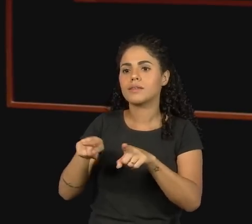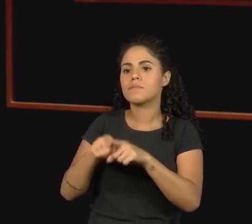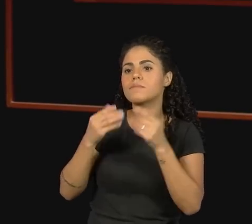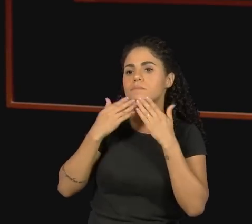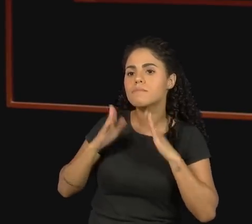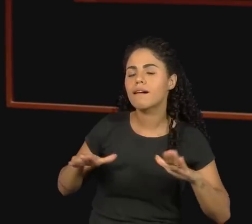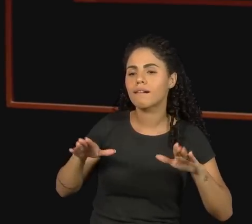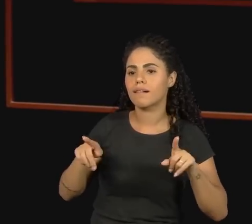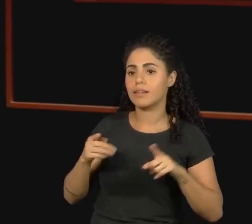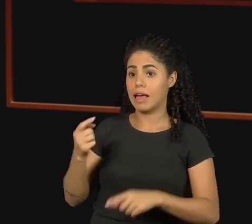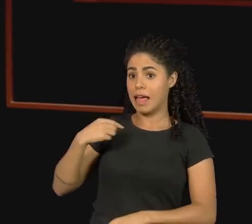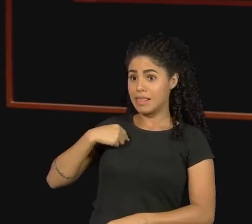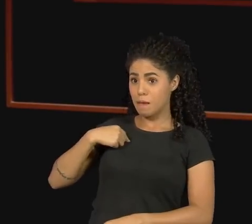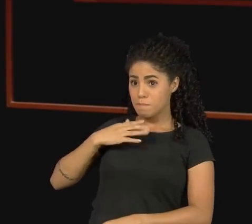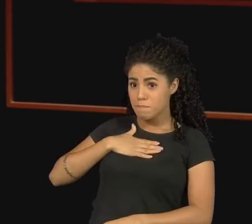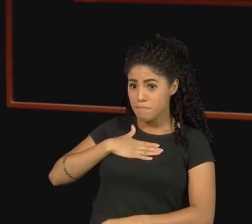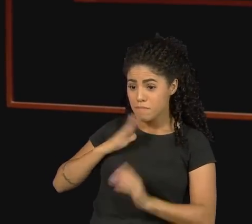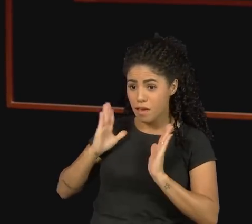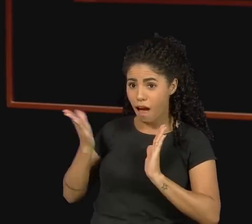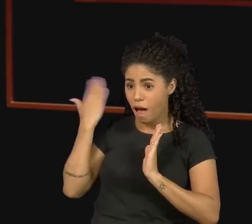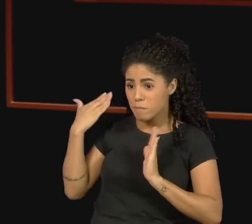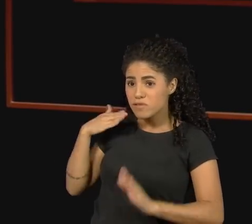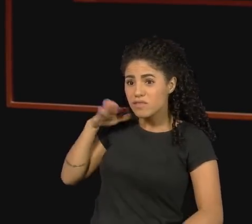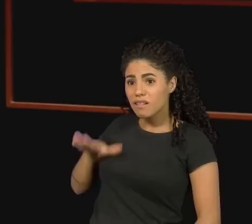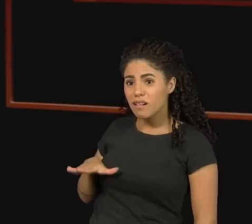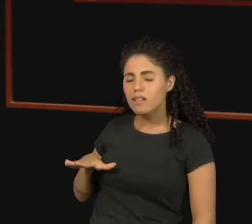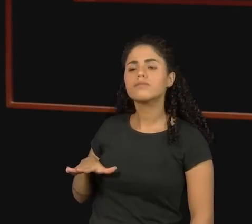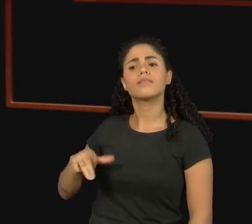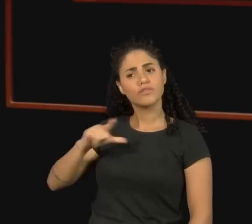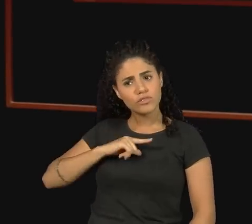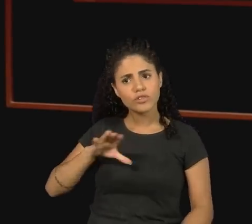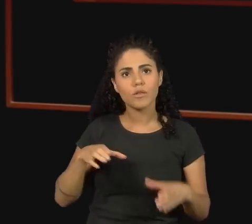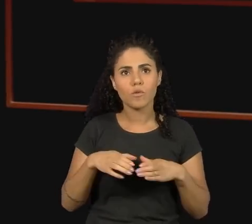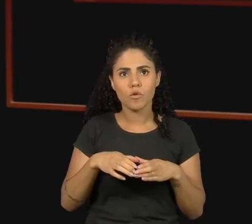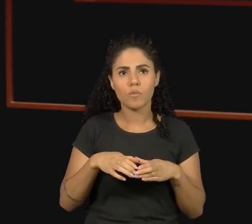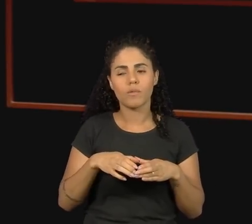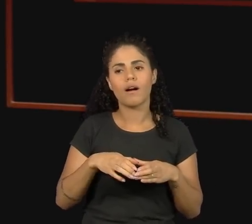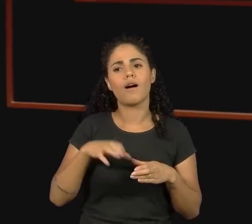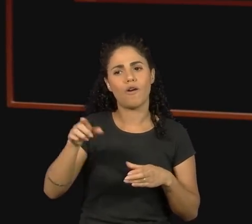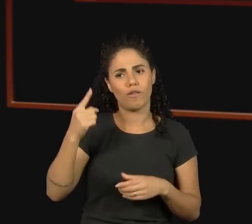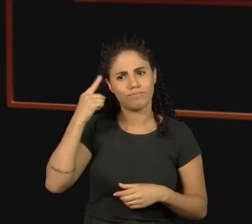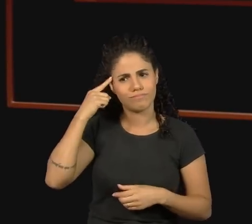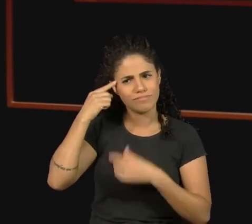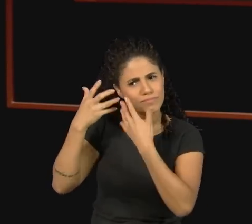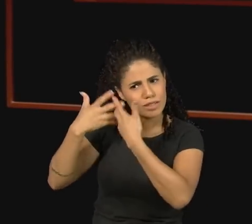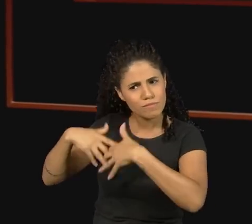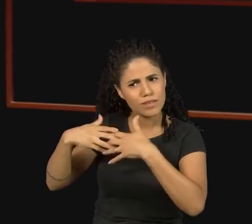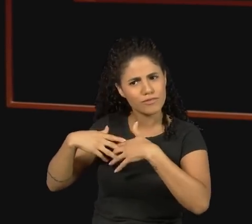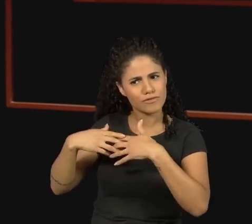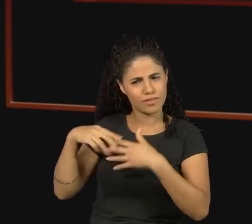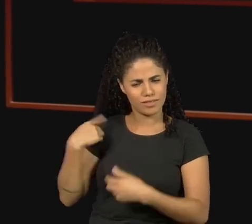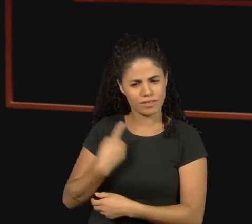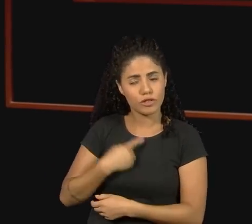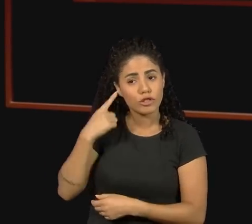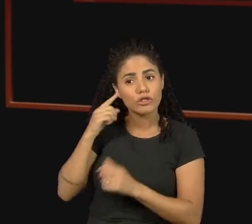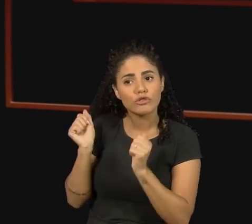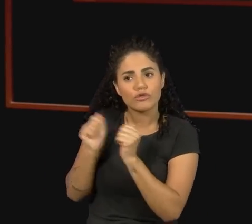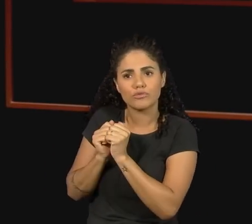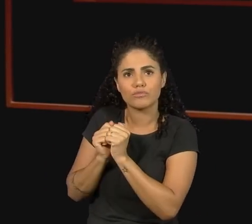né, a Pluctiplat Zoom. Sim. Eu fui criar... Gente, vamos refletir sobre, né? Imagina que Elis